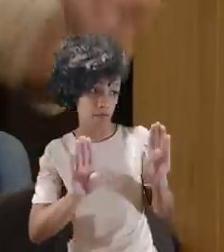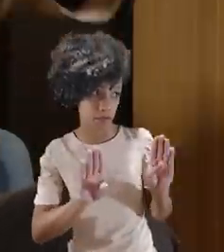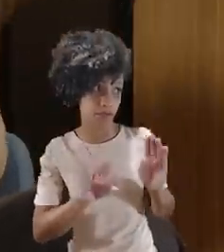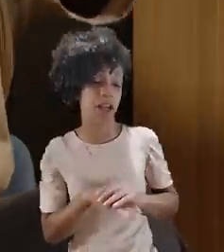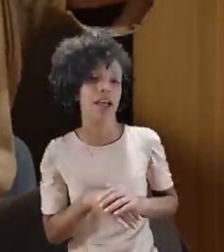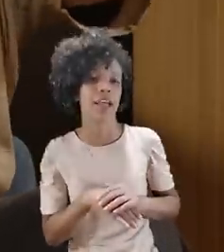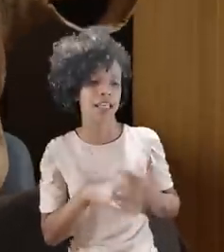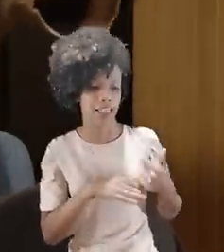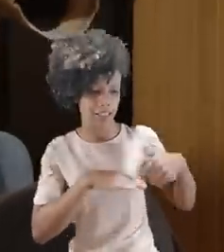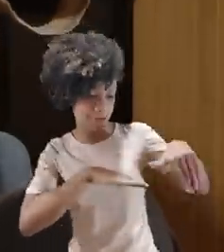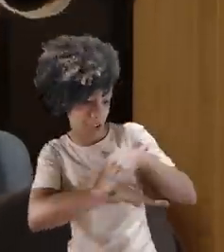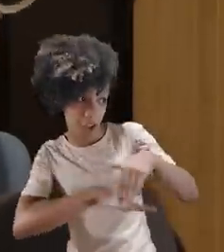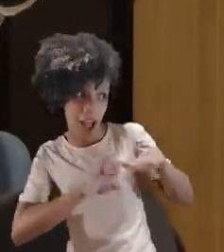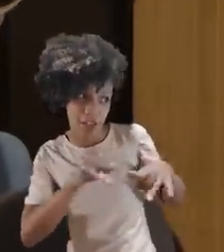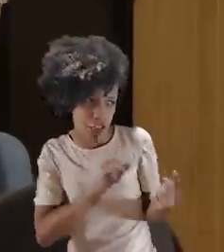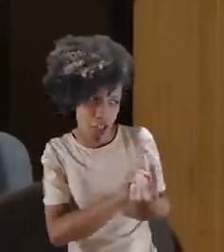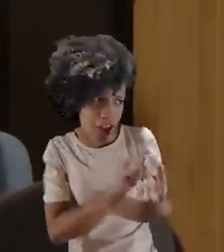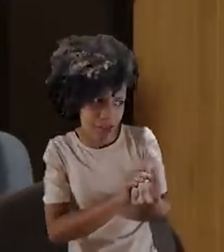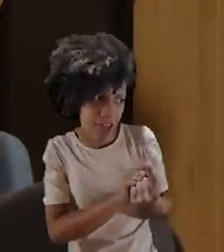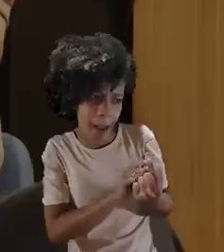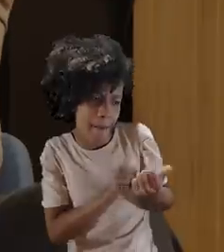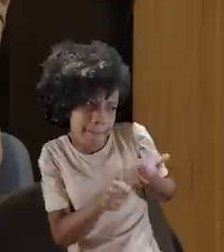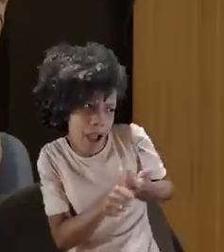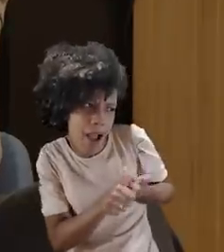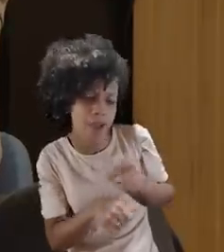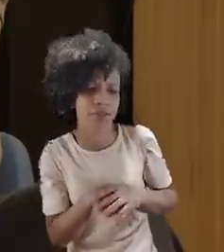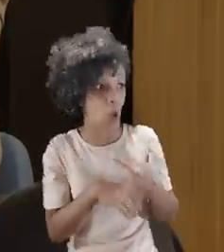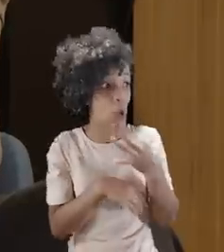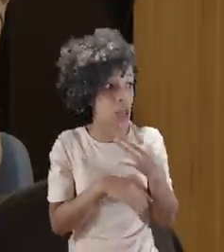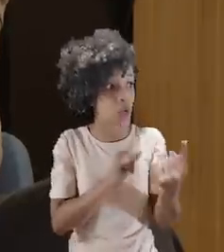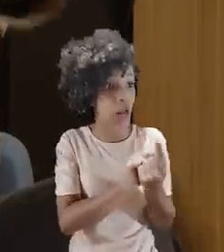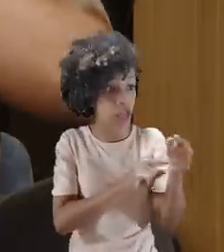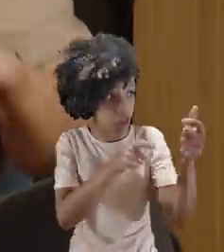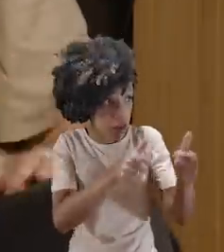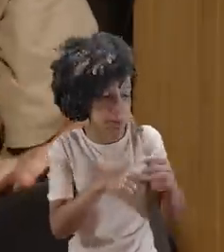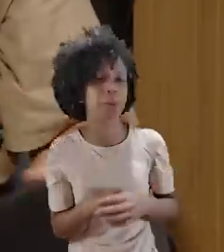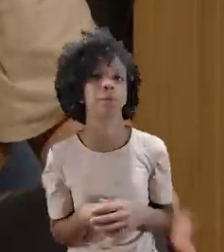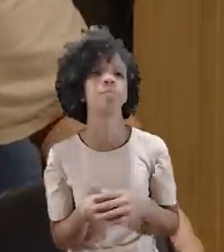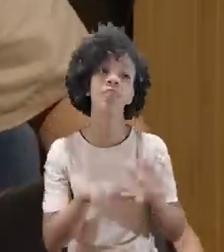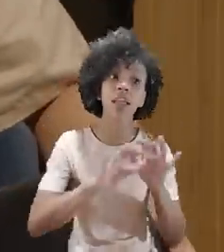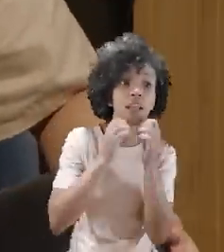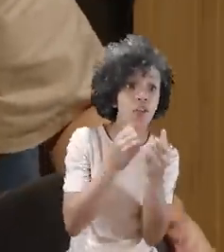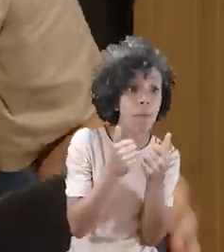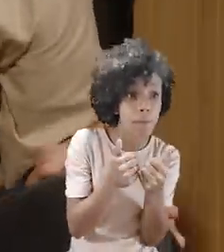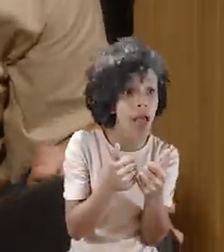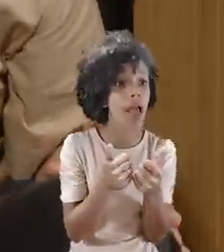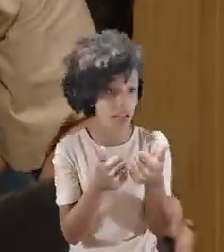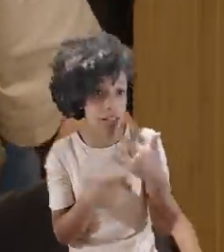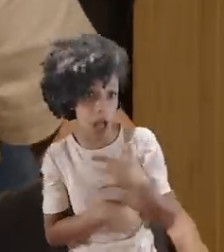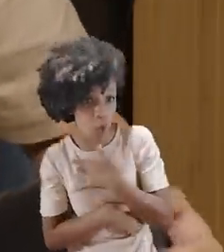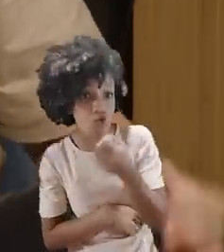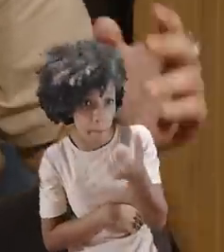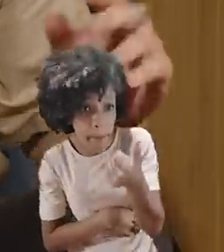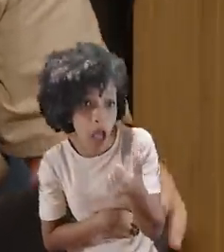e naquele caminhãozinho ali às vezes um cliente mano que mora ali perto ela conhece o cliente dele tá ligado e foi a irmã como é que você